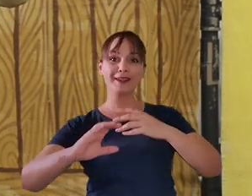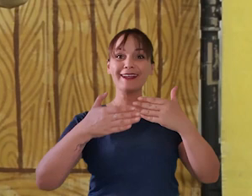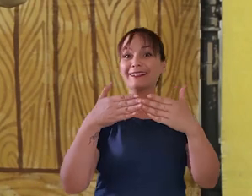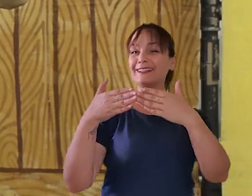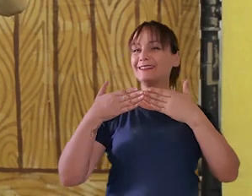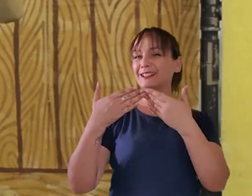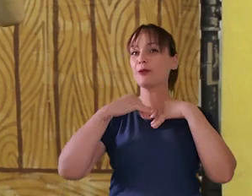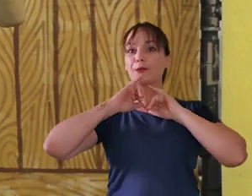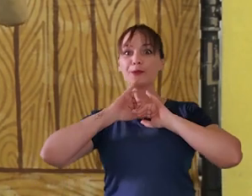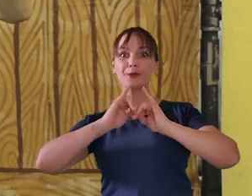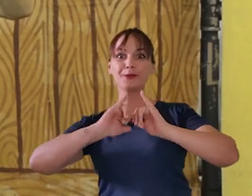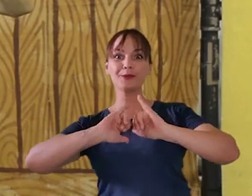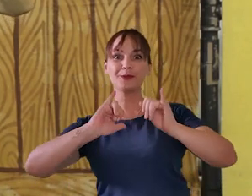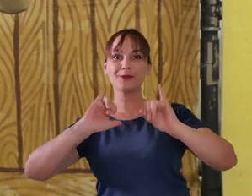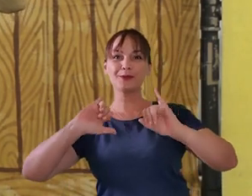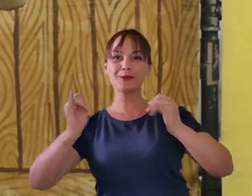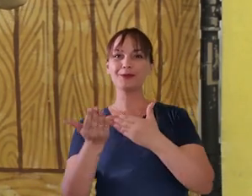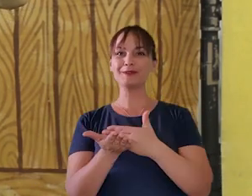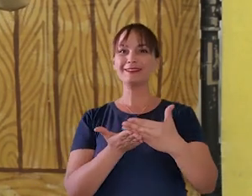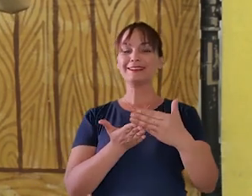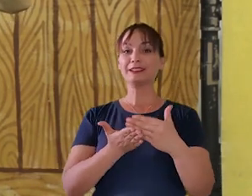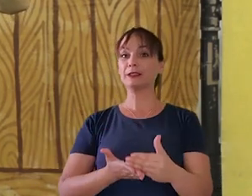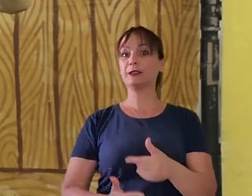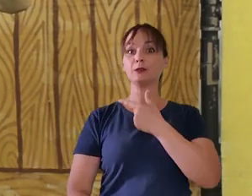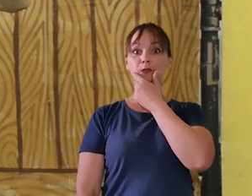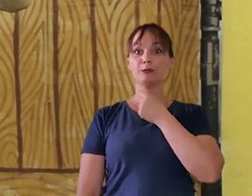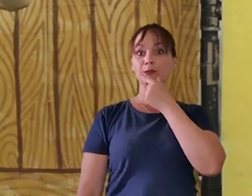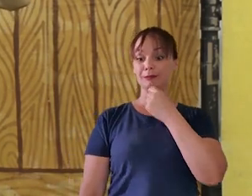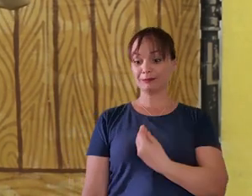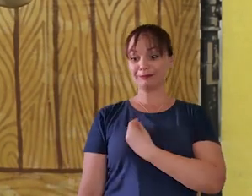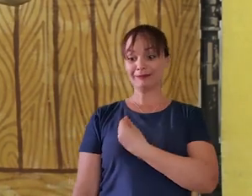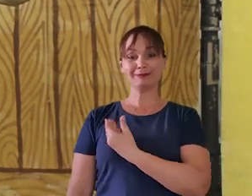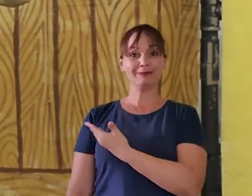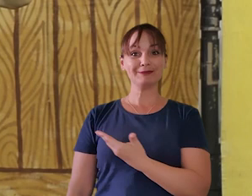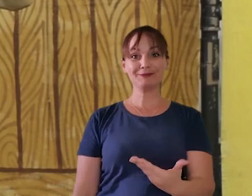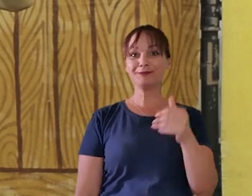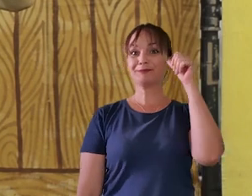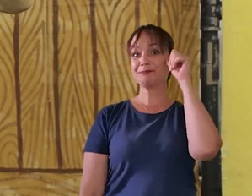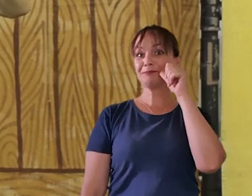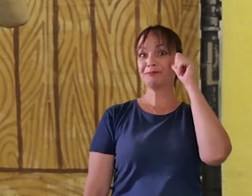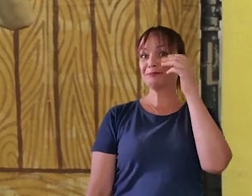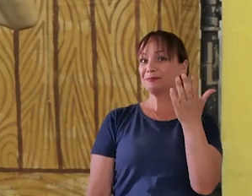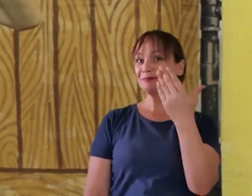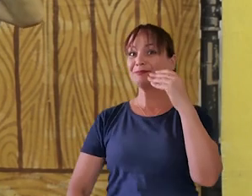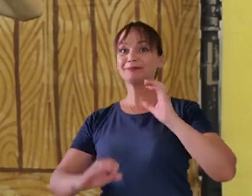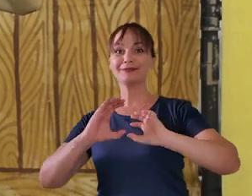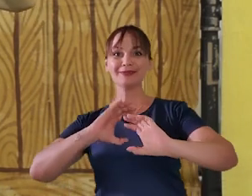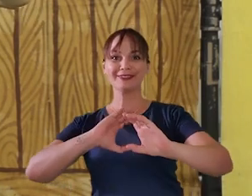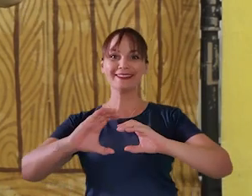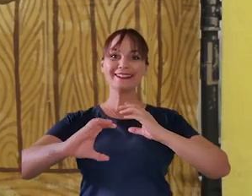Uma história vou começar a contar. Menina, estou aqui. Menina, vim